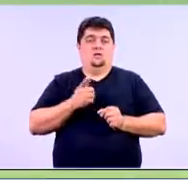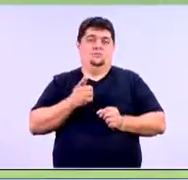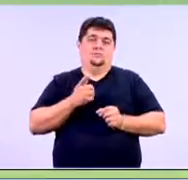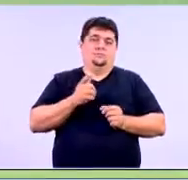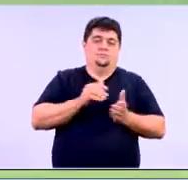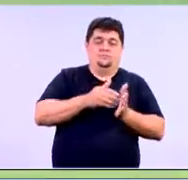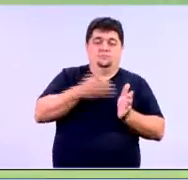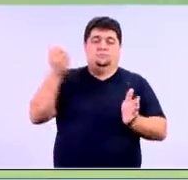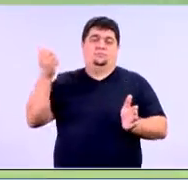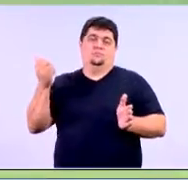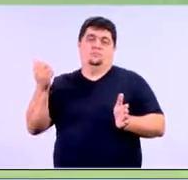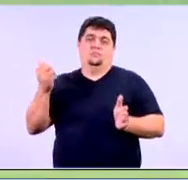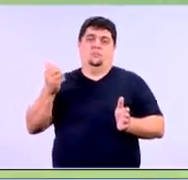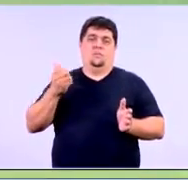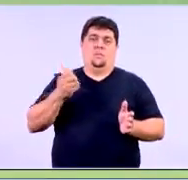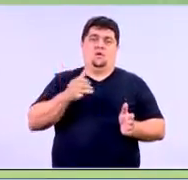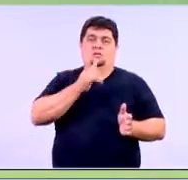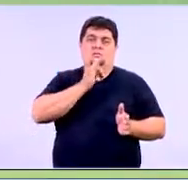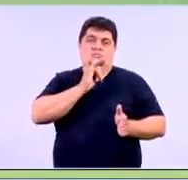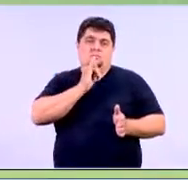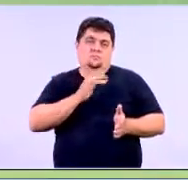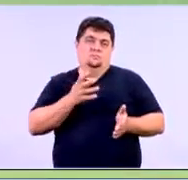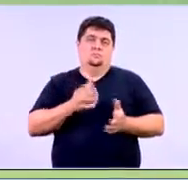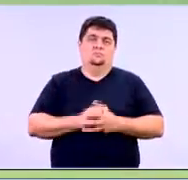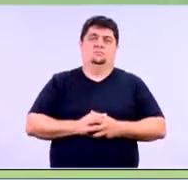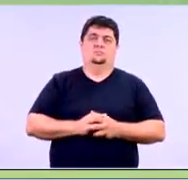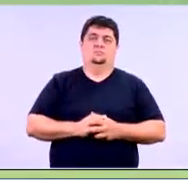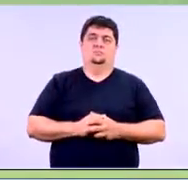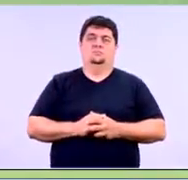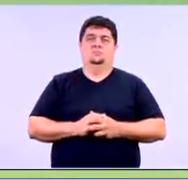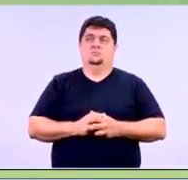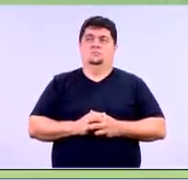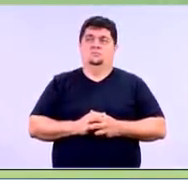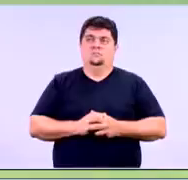a exceção ao princípio da irretroatividade tributária.